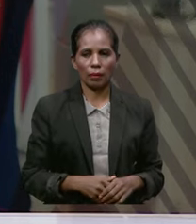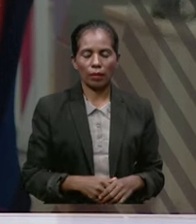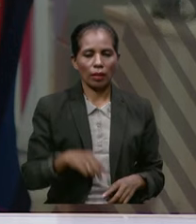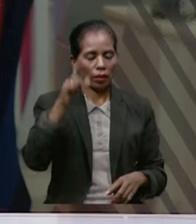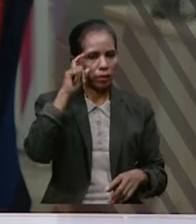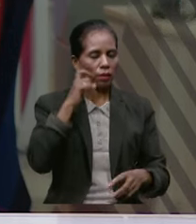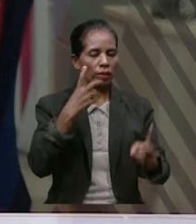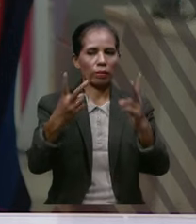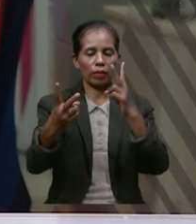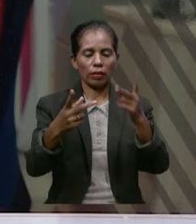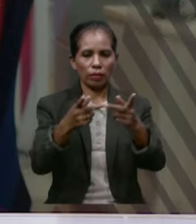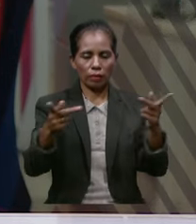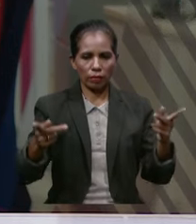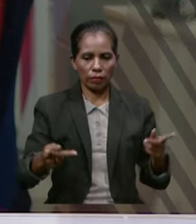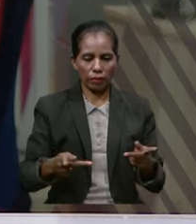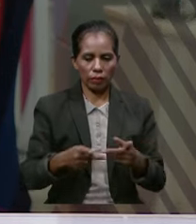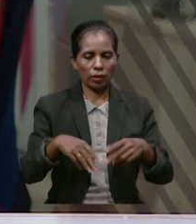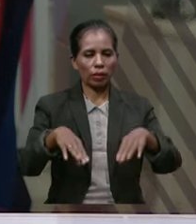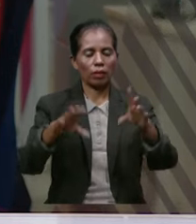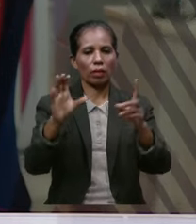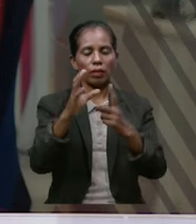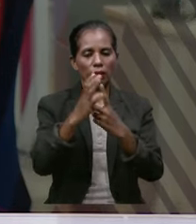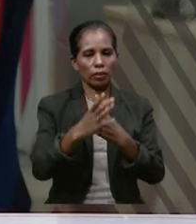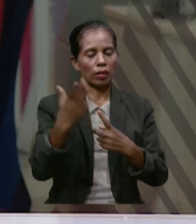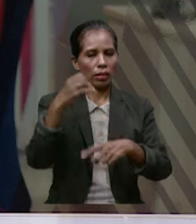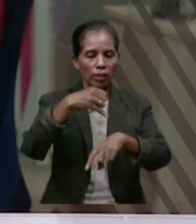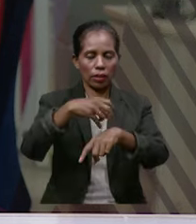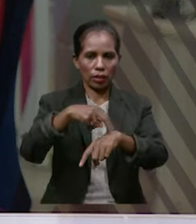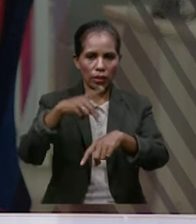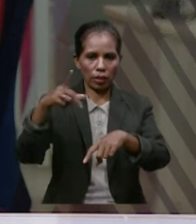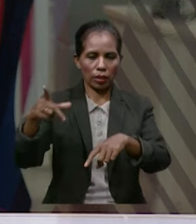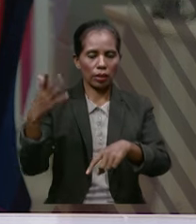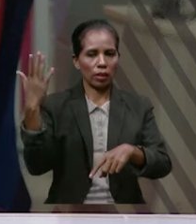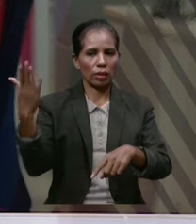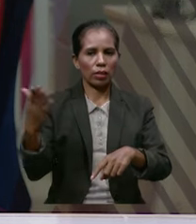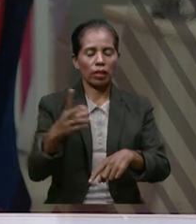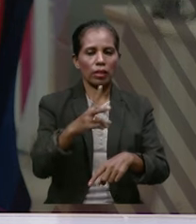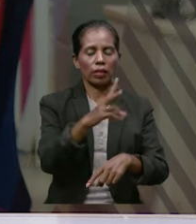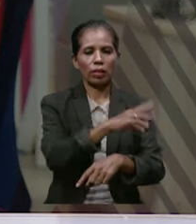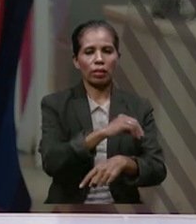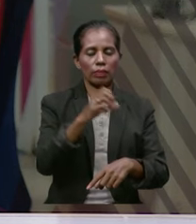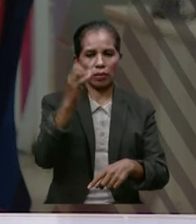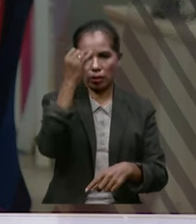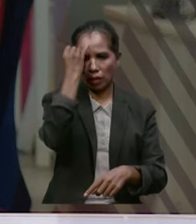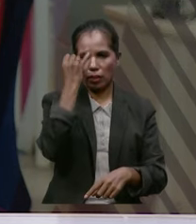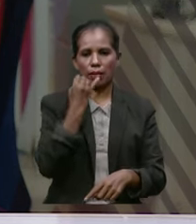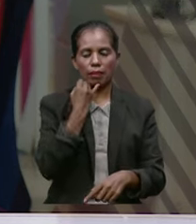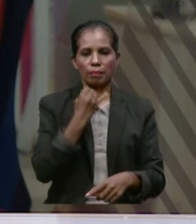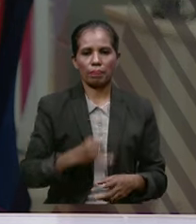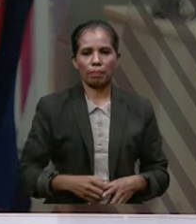será na visita feita na exposição Arte Contemporânea Internacional e Azzaria Nazionale Veneza, Itália.